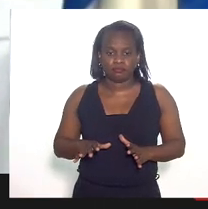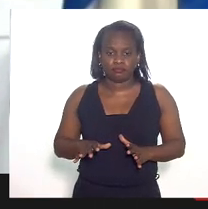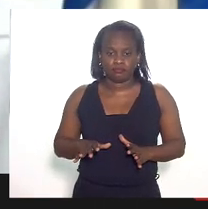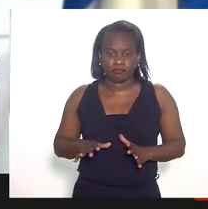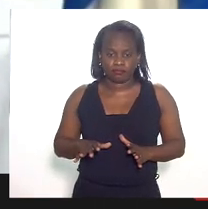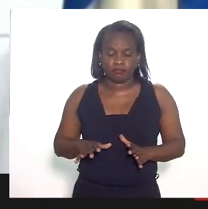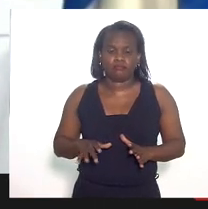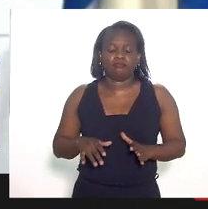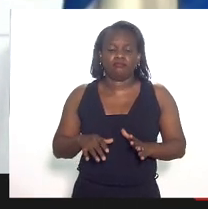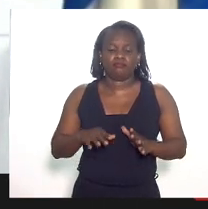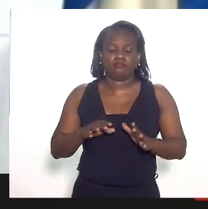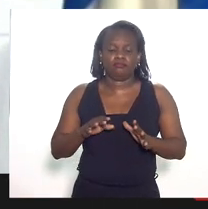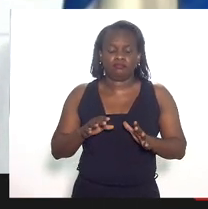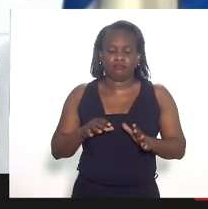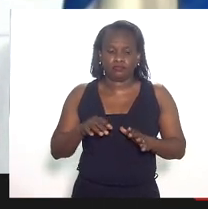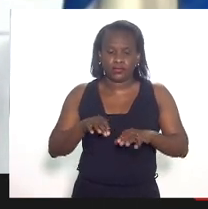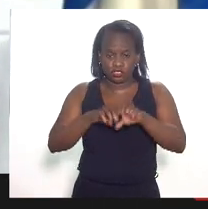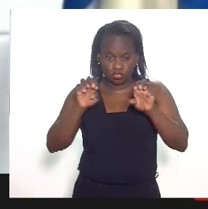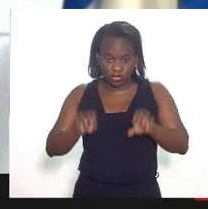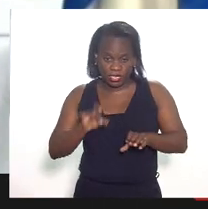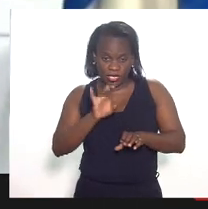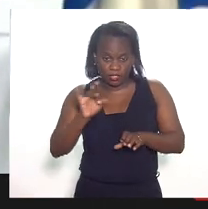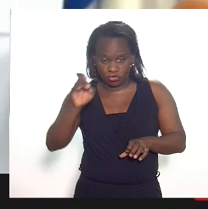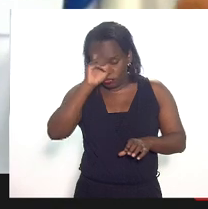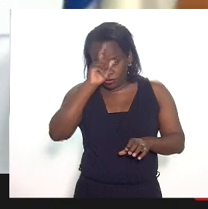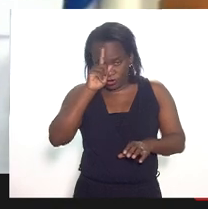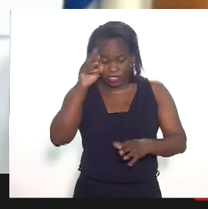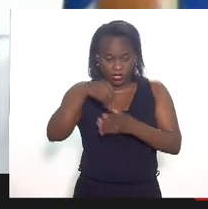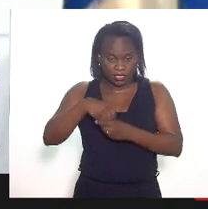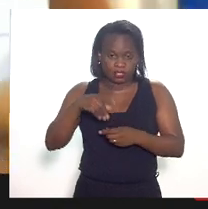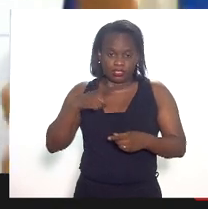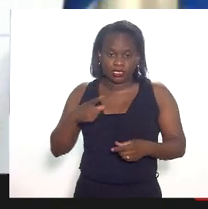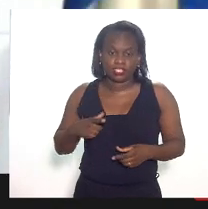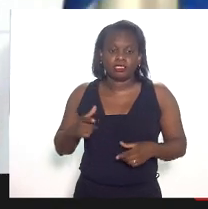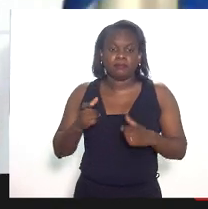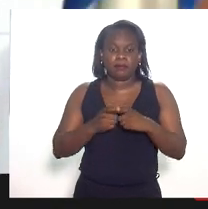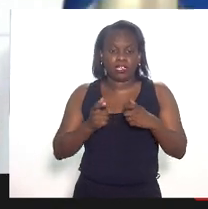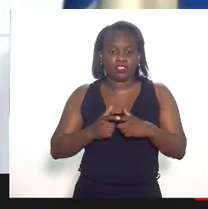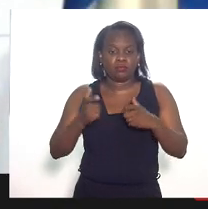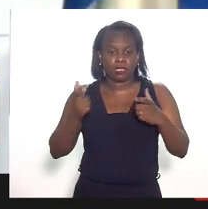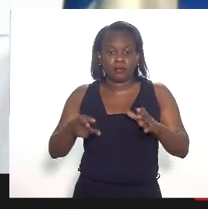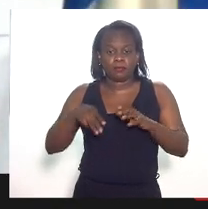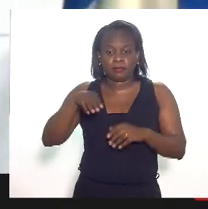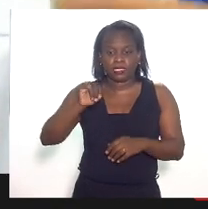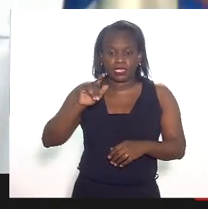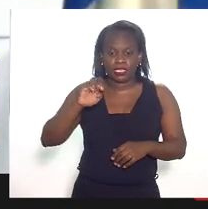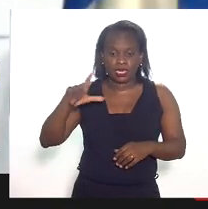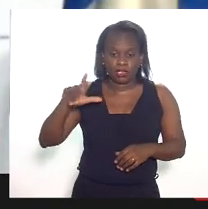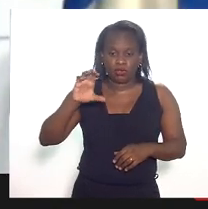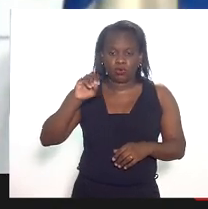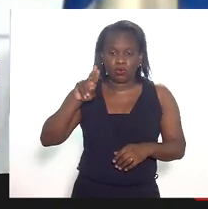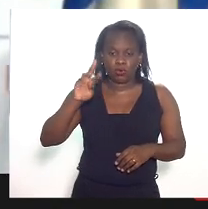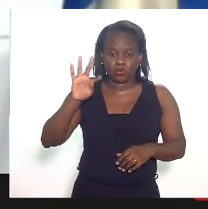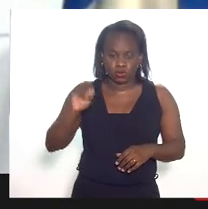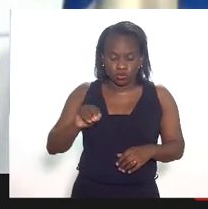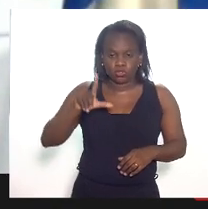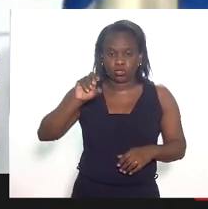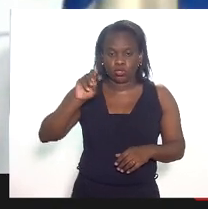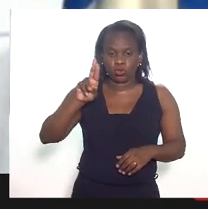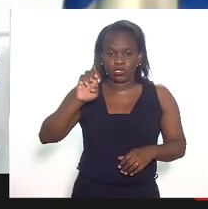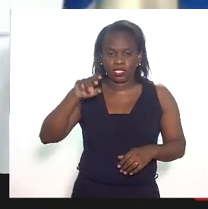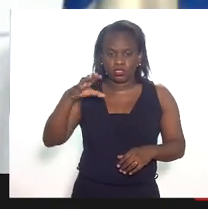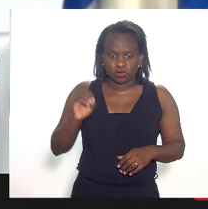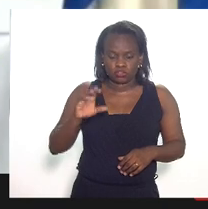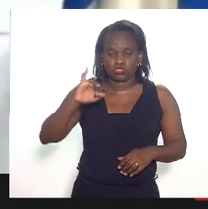dentro de cada estrutura hospitalar nossa. Aumento de médicos do Miguel Couto, Lourenço Jorge, Souza Guiar,